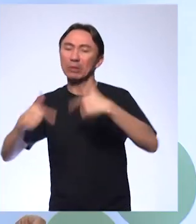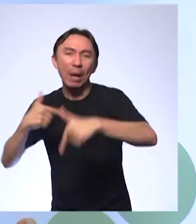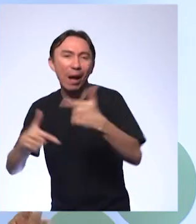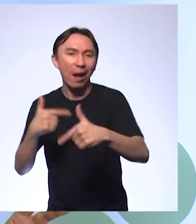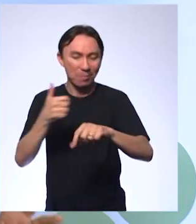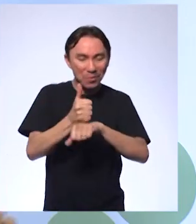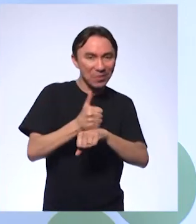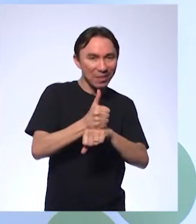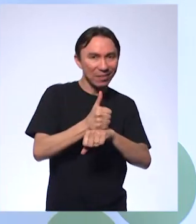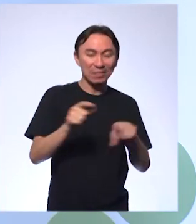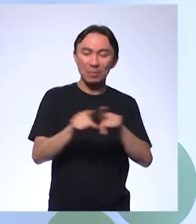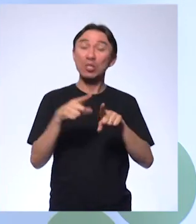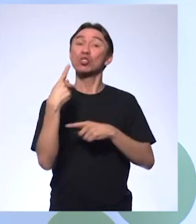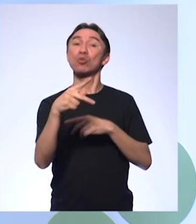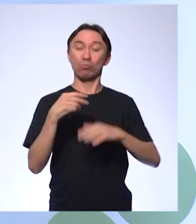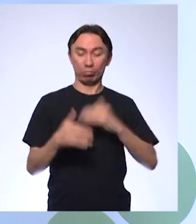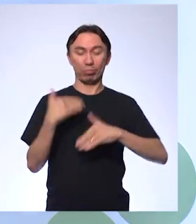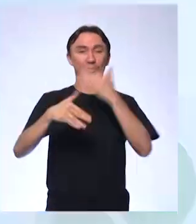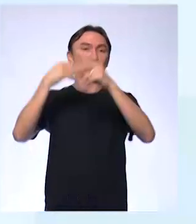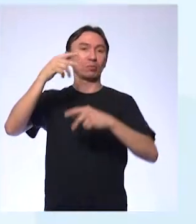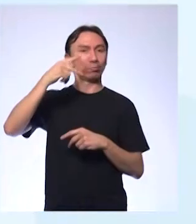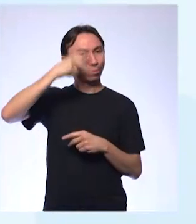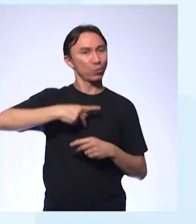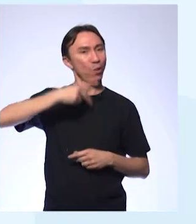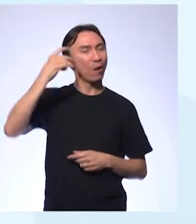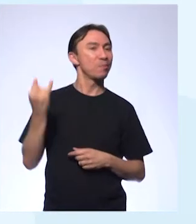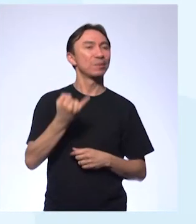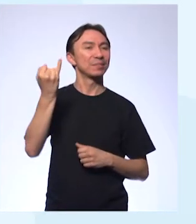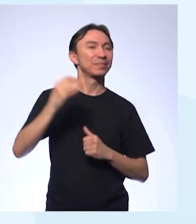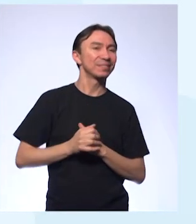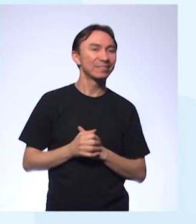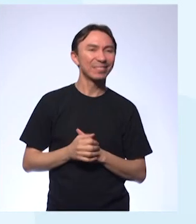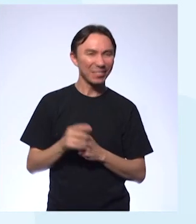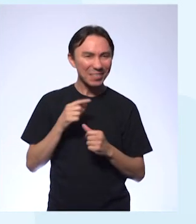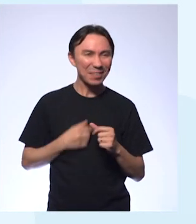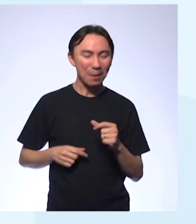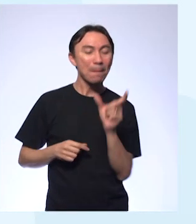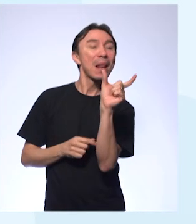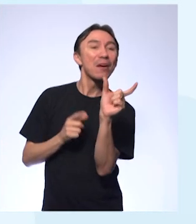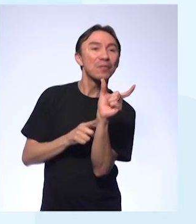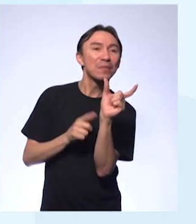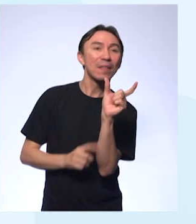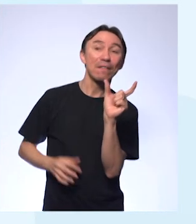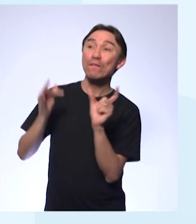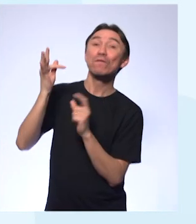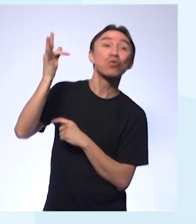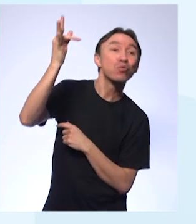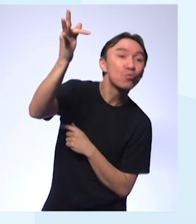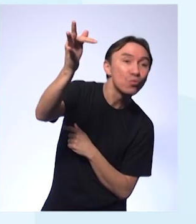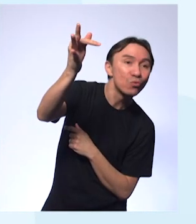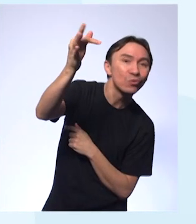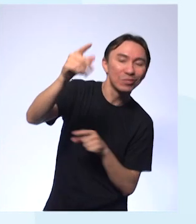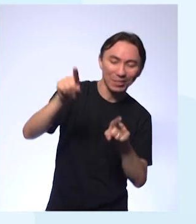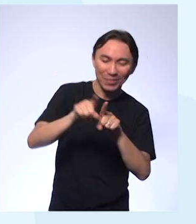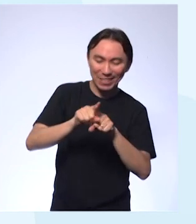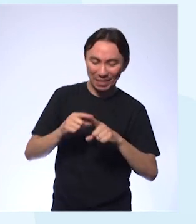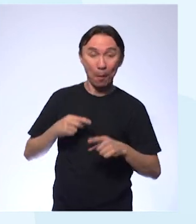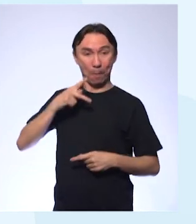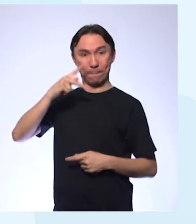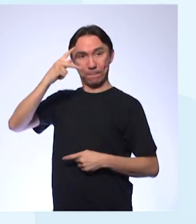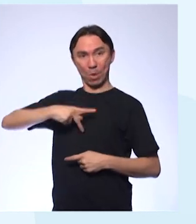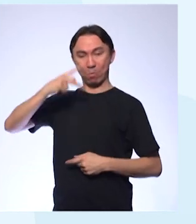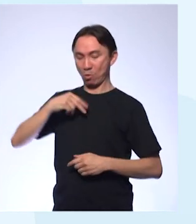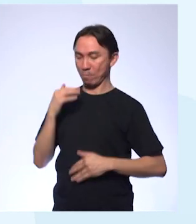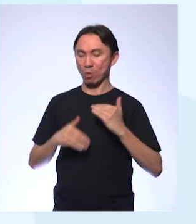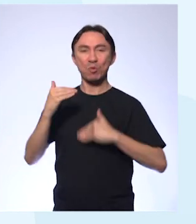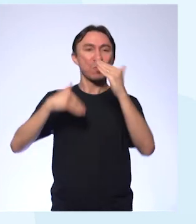que está grifado 2 palavras, ou melhor, 3, né? Futuro e desenvolvimento pessoal, que a gente, inclusive,